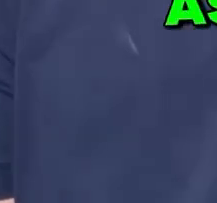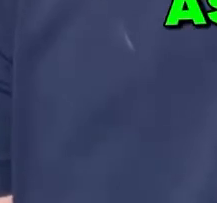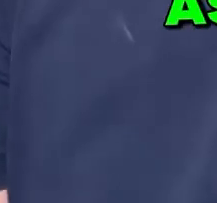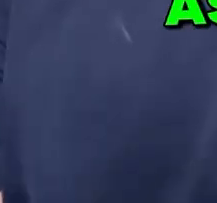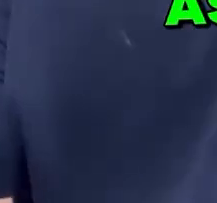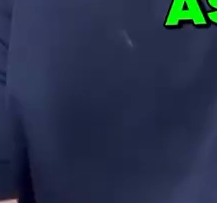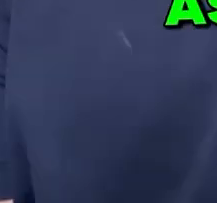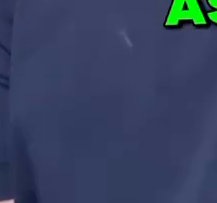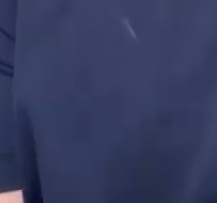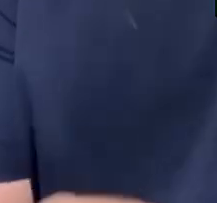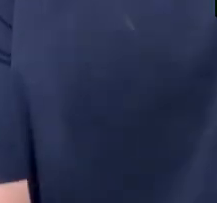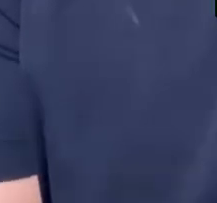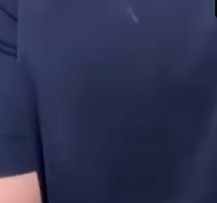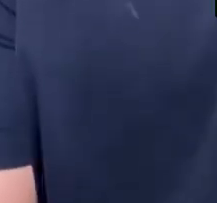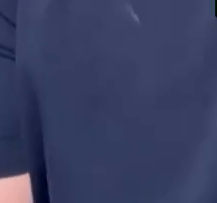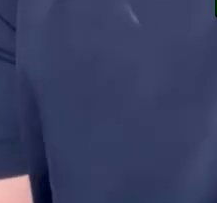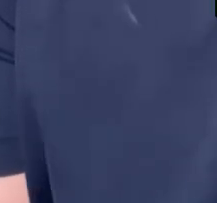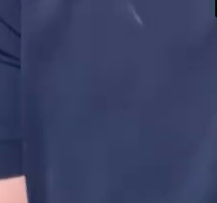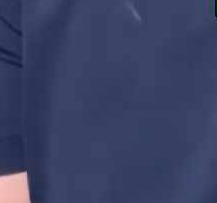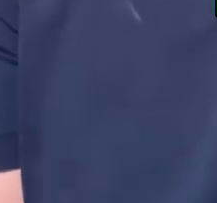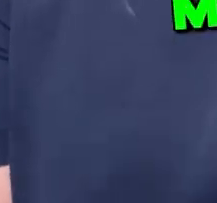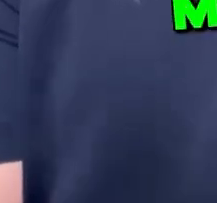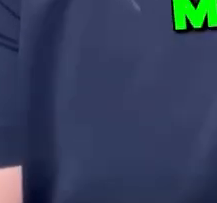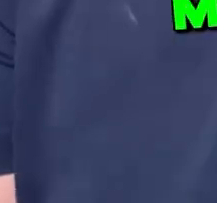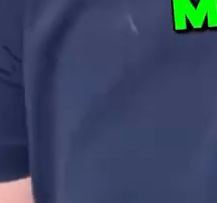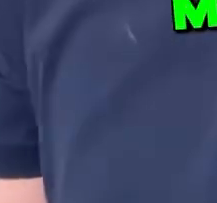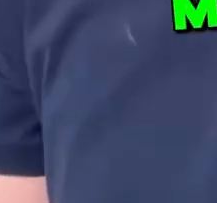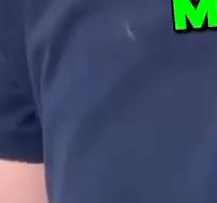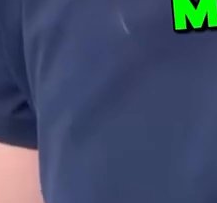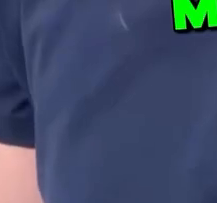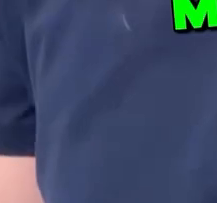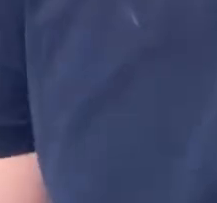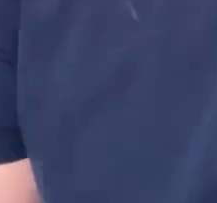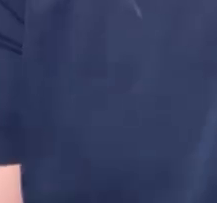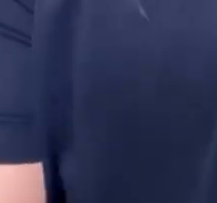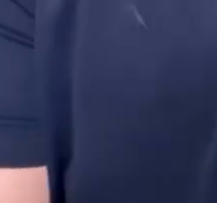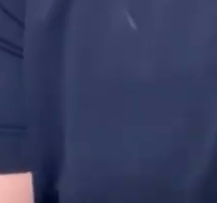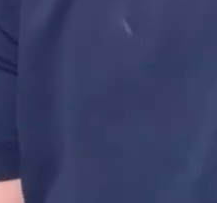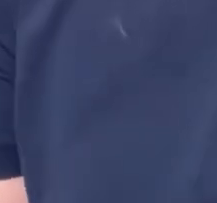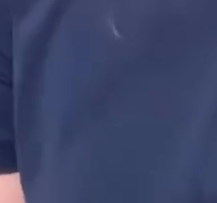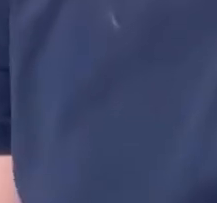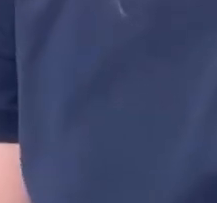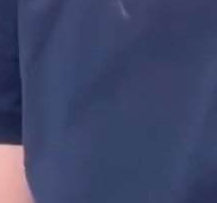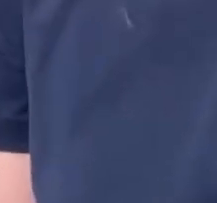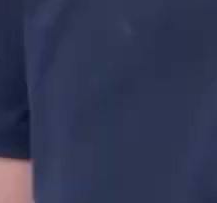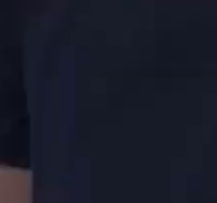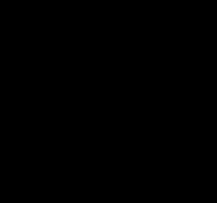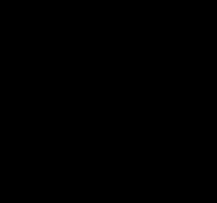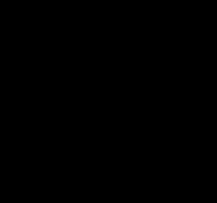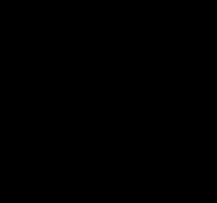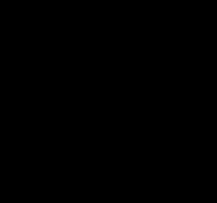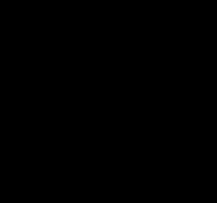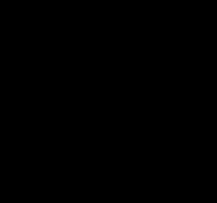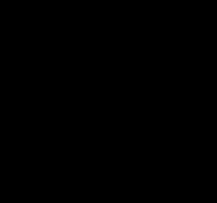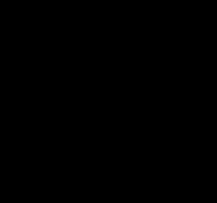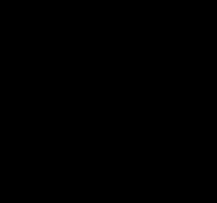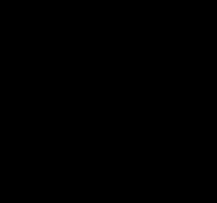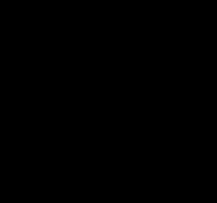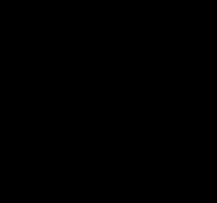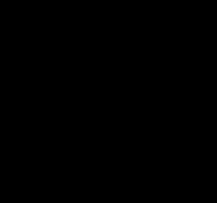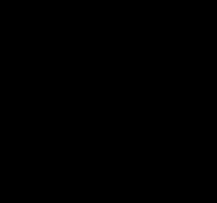Eu quero convidar vocês para assistirem o porquê Manaus precisa de mais guarda municipal. Gire o celular e nos acompanhe.